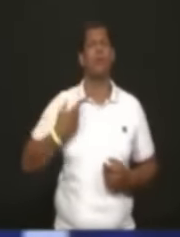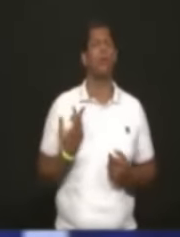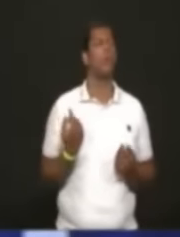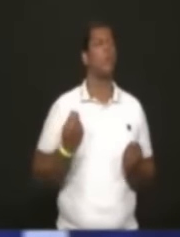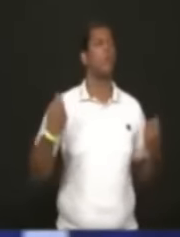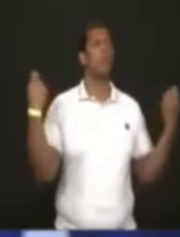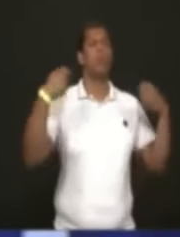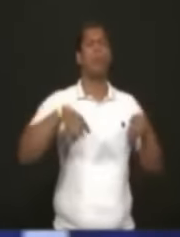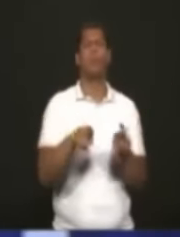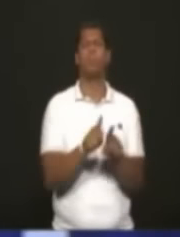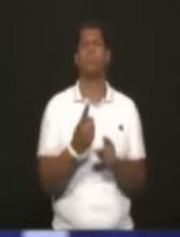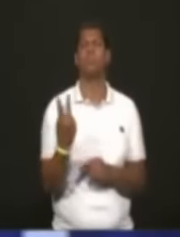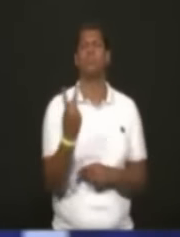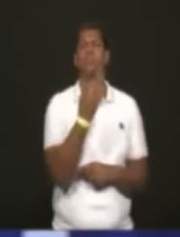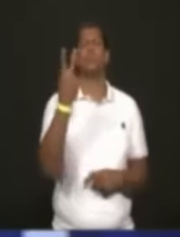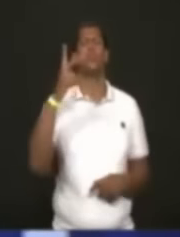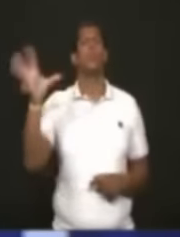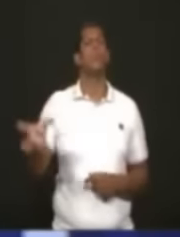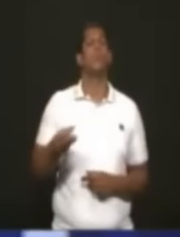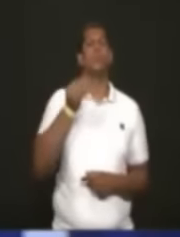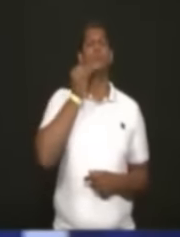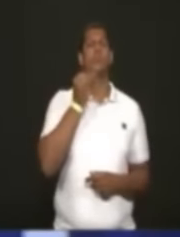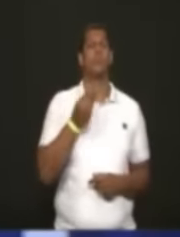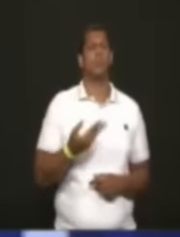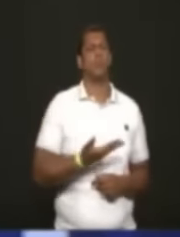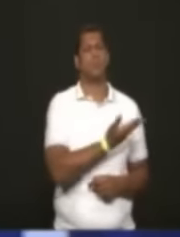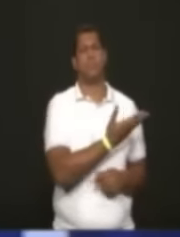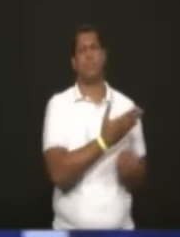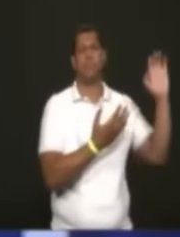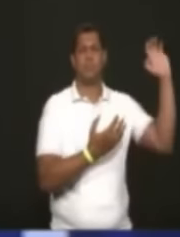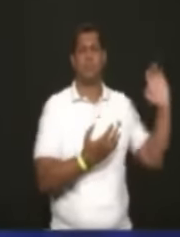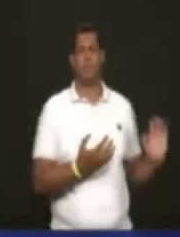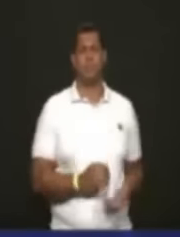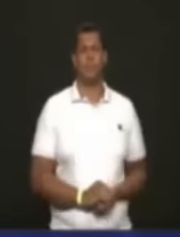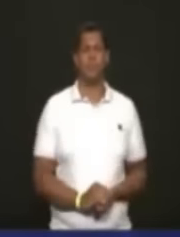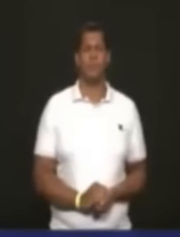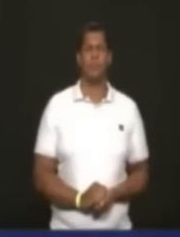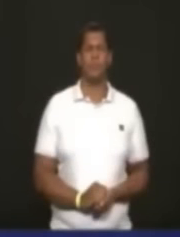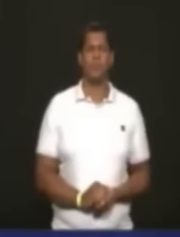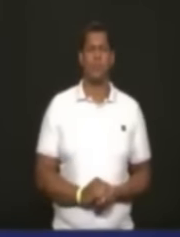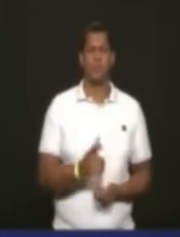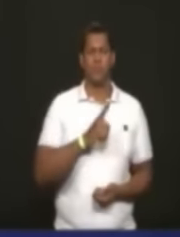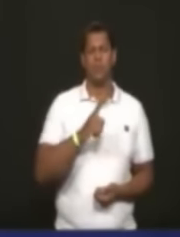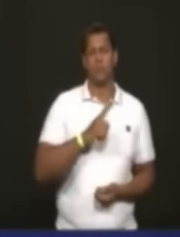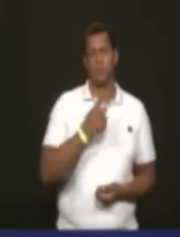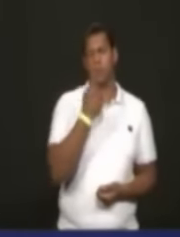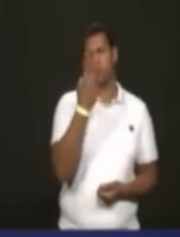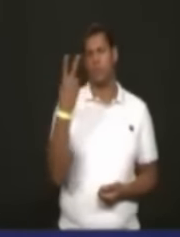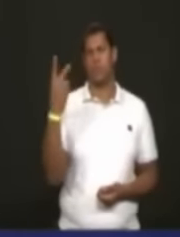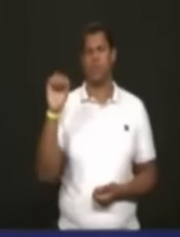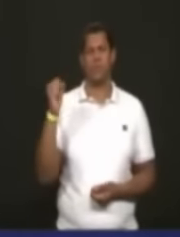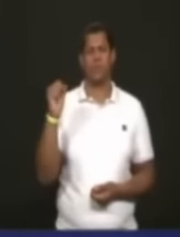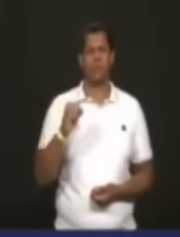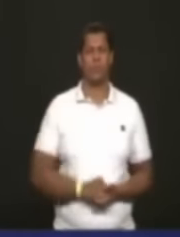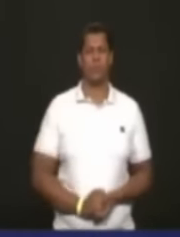de fato, uma segunda chance para esse prefeito. Prefeito, o senhor ainda tem 12 segundos.